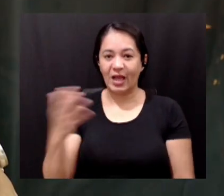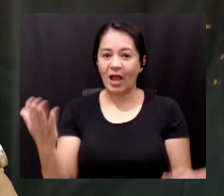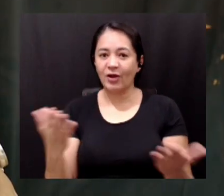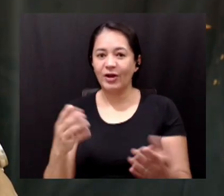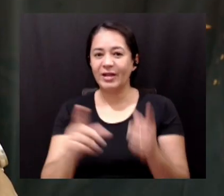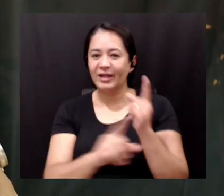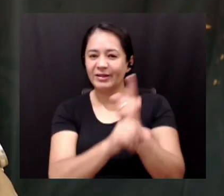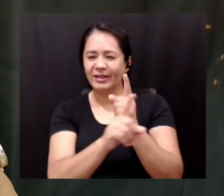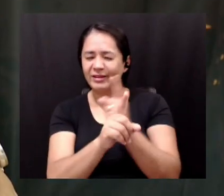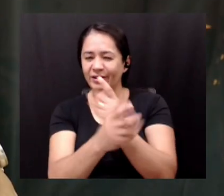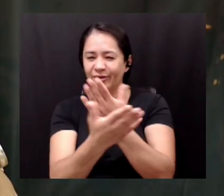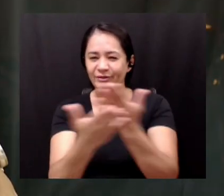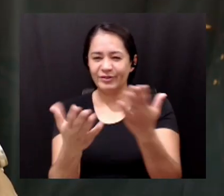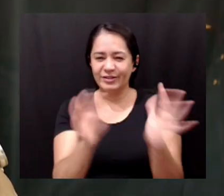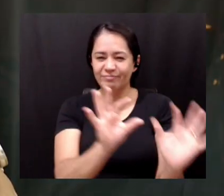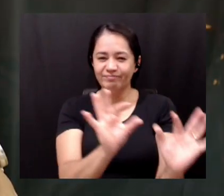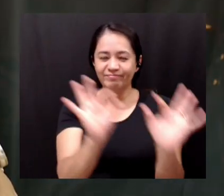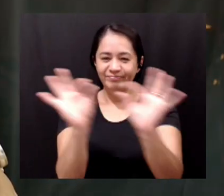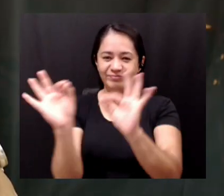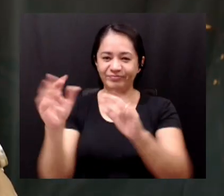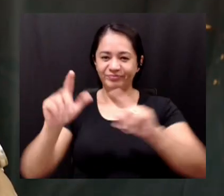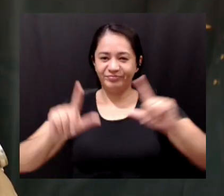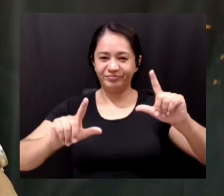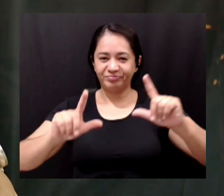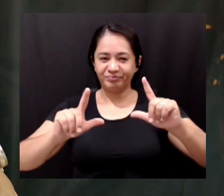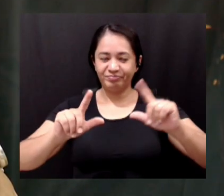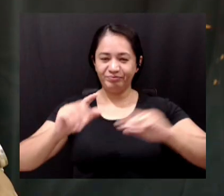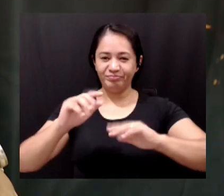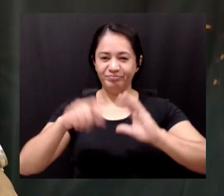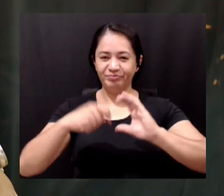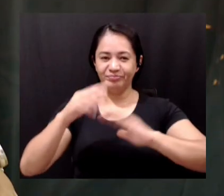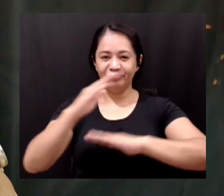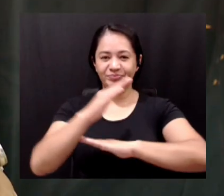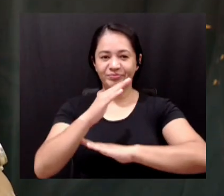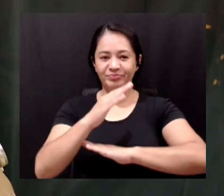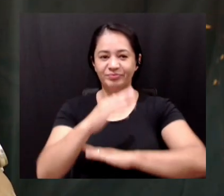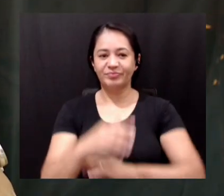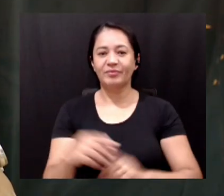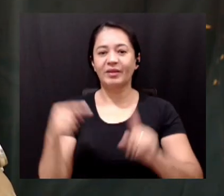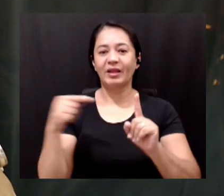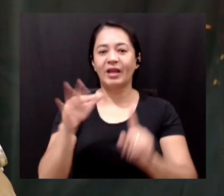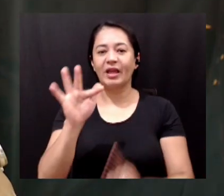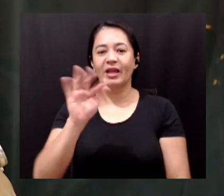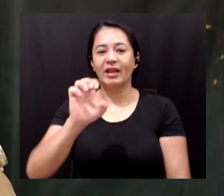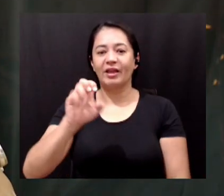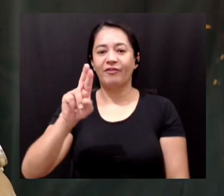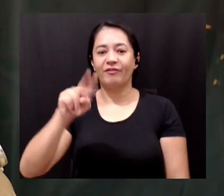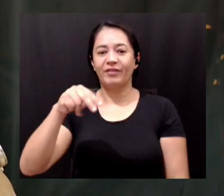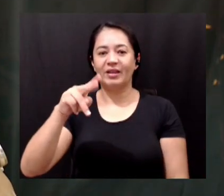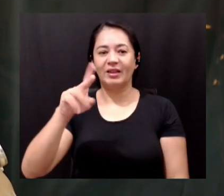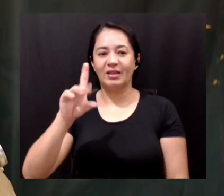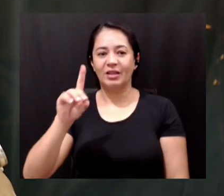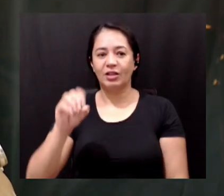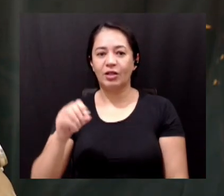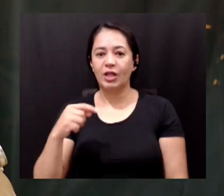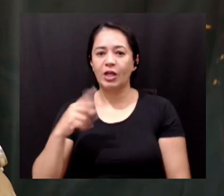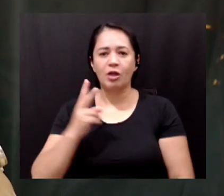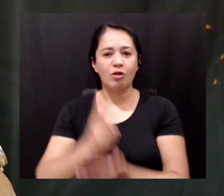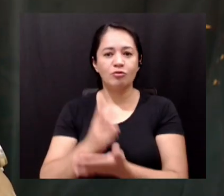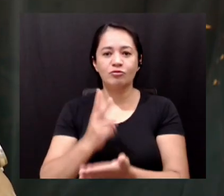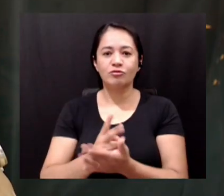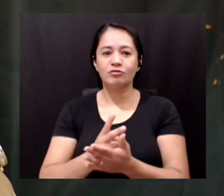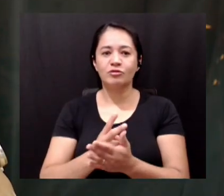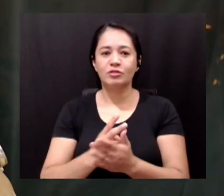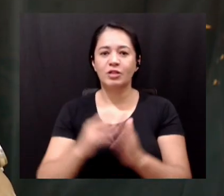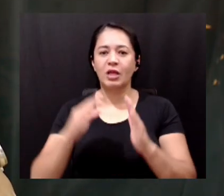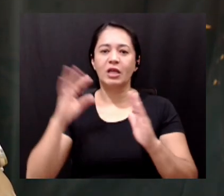ligadinho com a gente aqui no Estúdio Câmara, o Fernando do Jardim do Lago, sempre joguei na loteria e nunca vi ninguém falar em vício nisso.